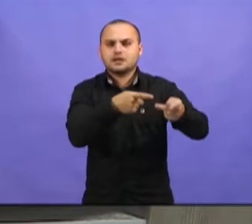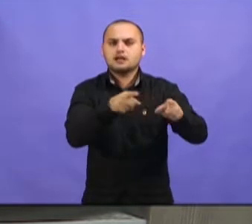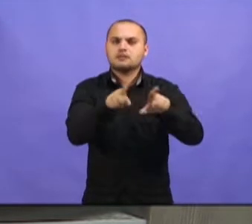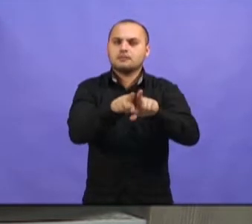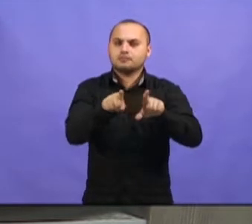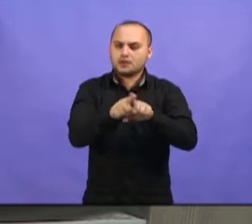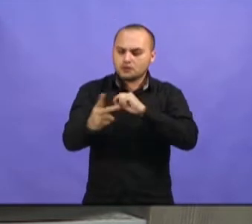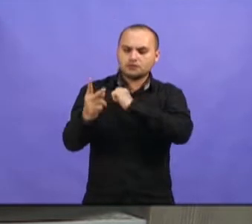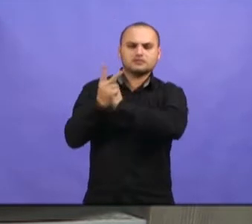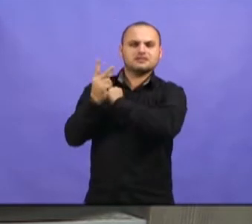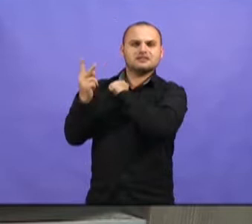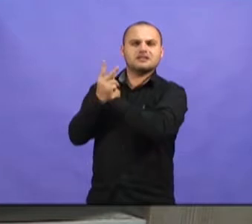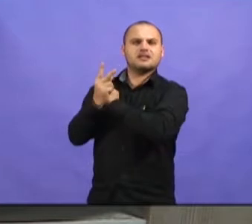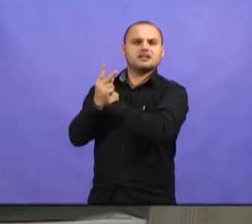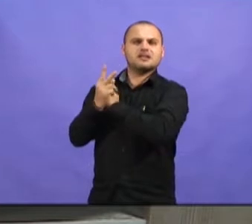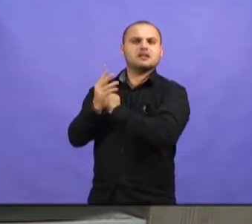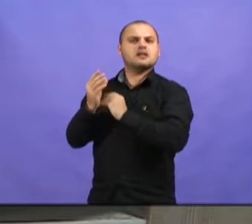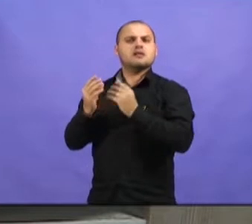também.